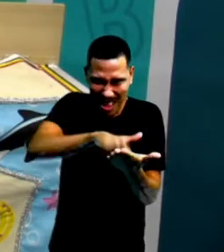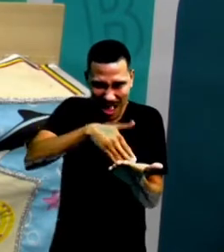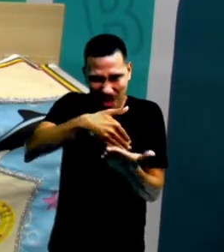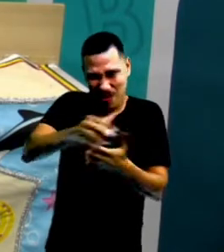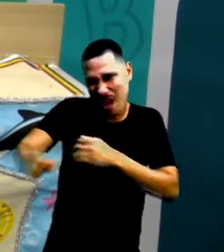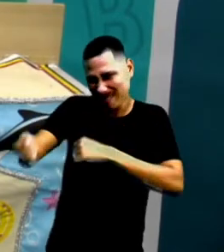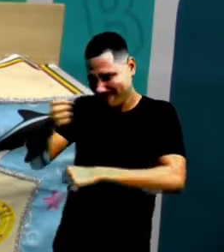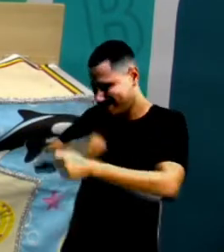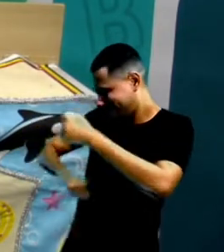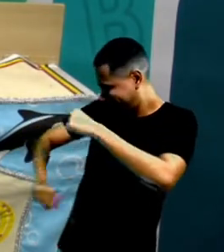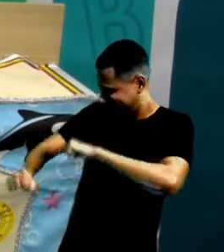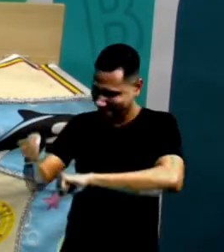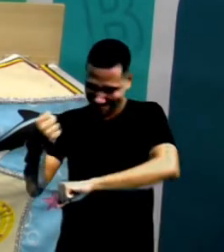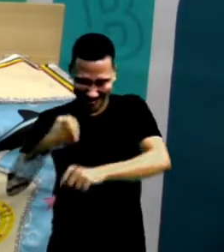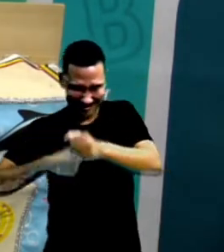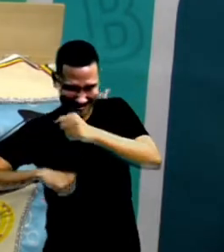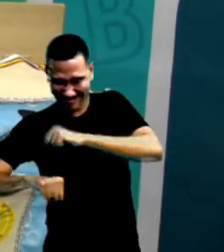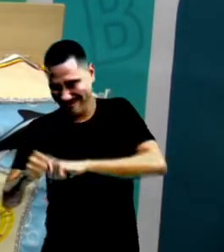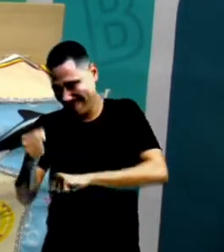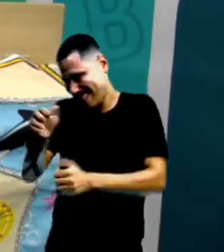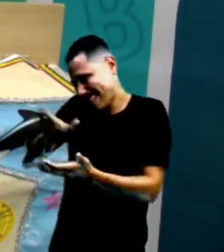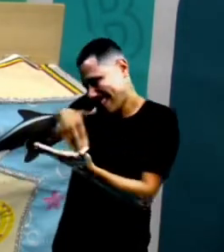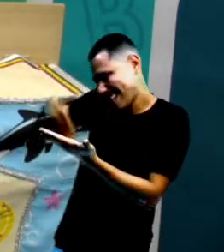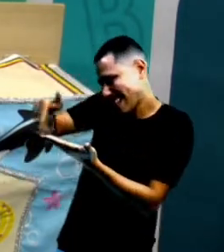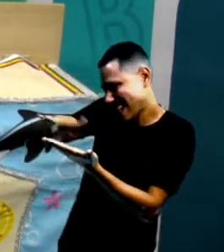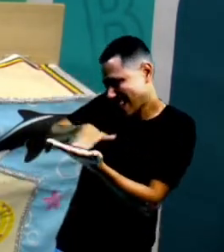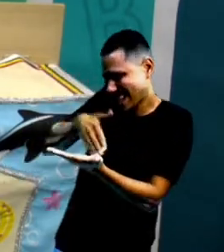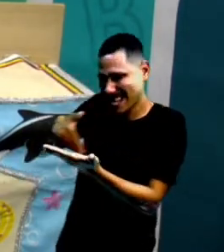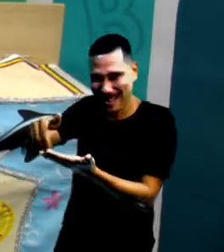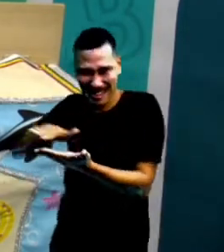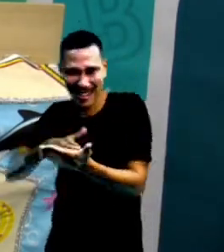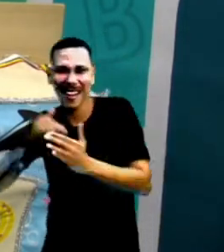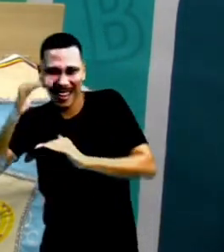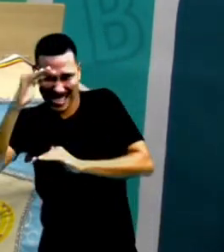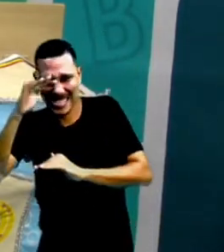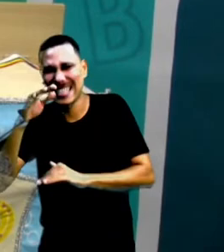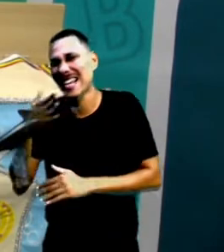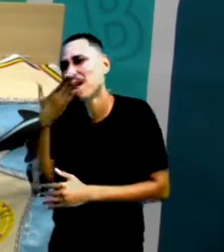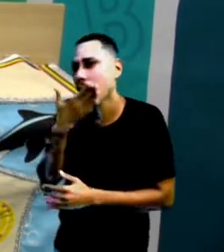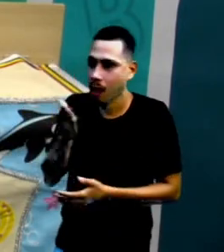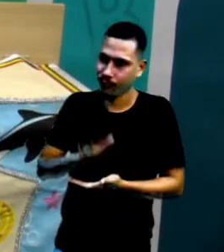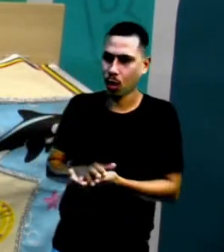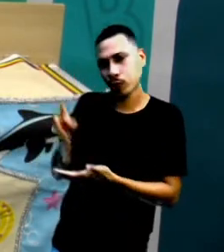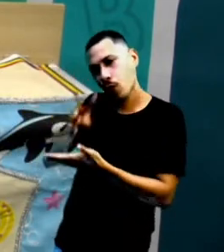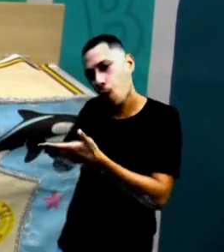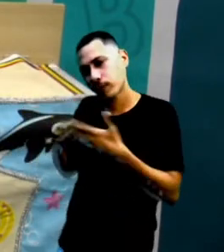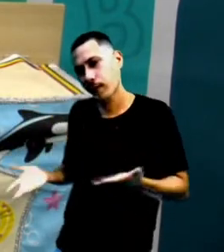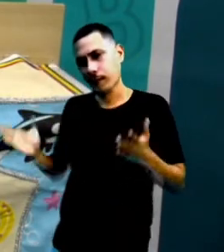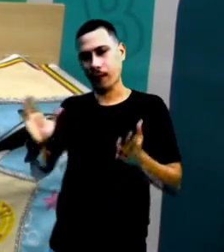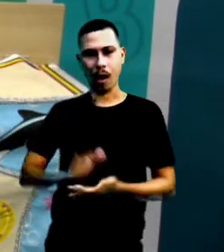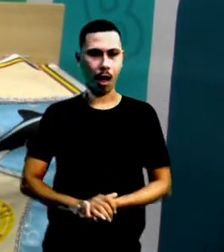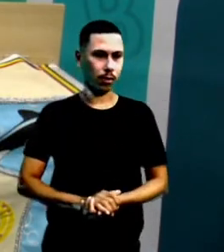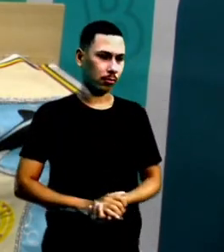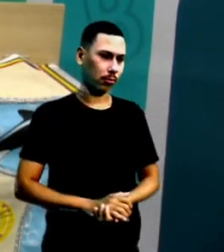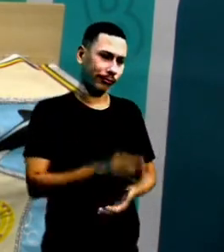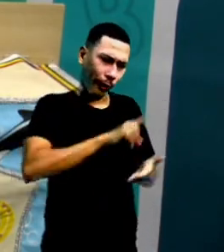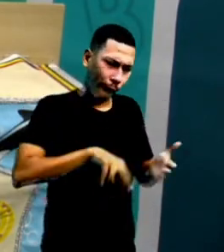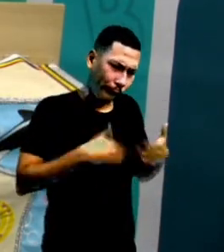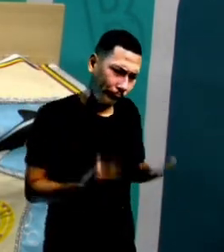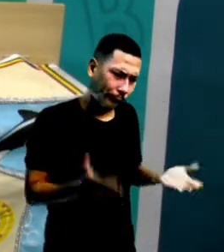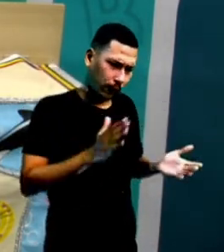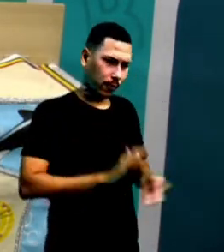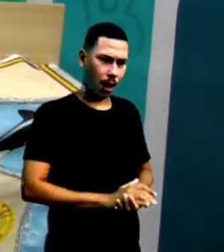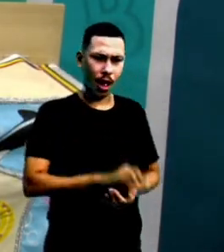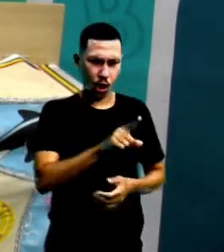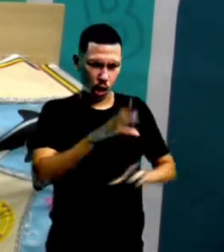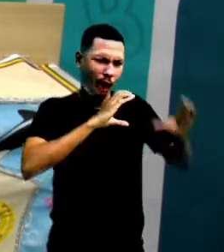Ado, é o pote de melado. E tu tá cantando o quê, leiturinha? É leiturinha. O pote de melado. Ô, leiturinha, tu